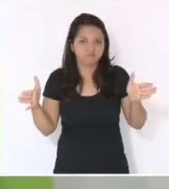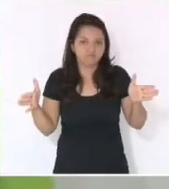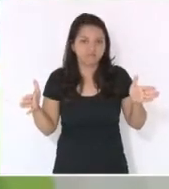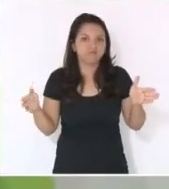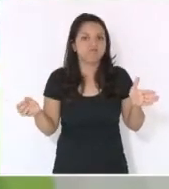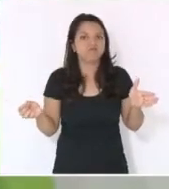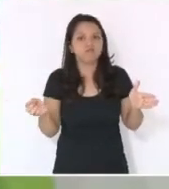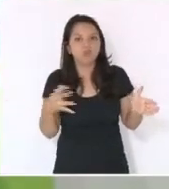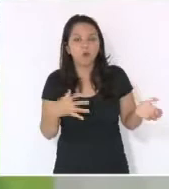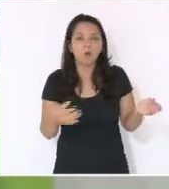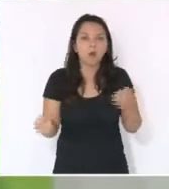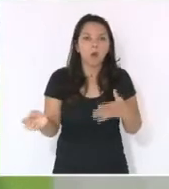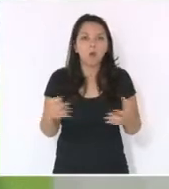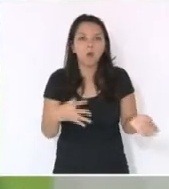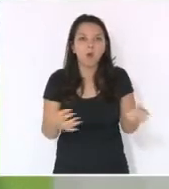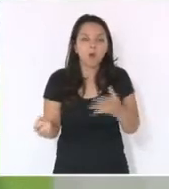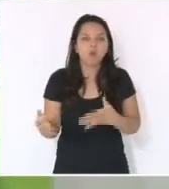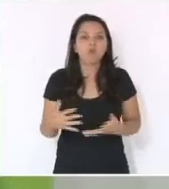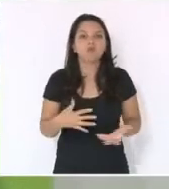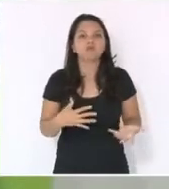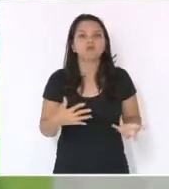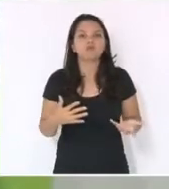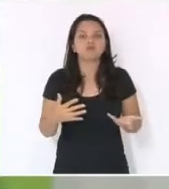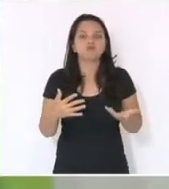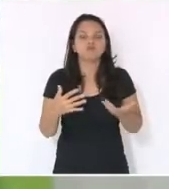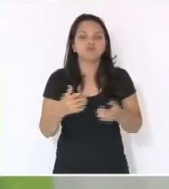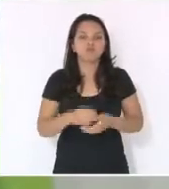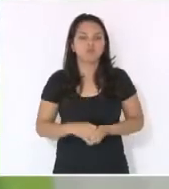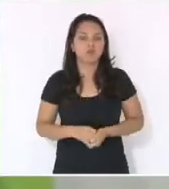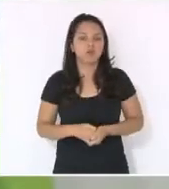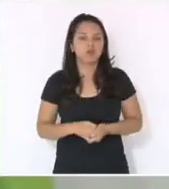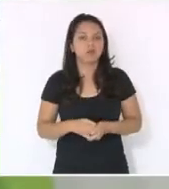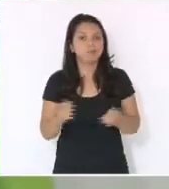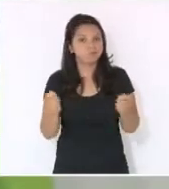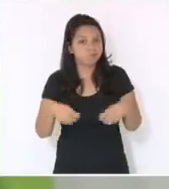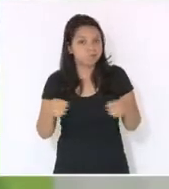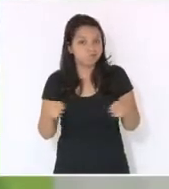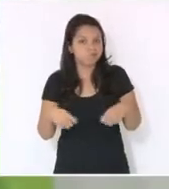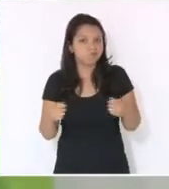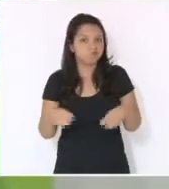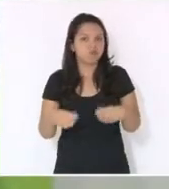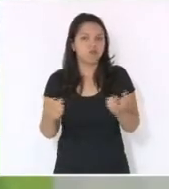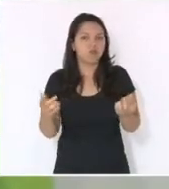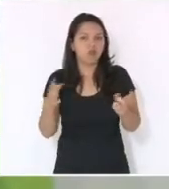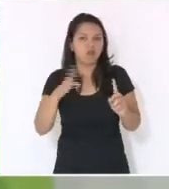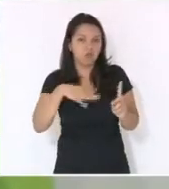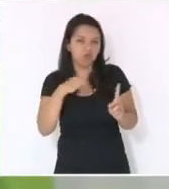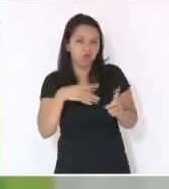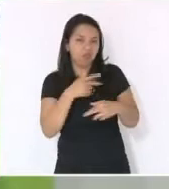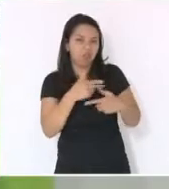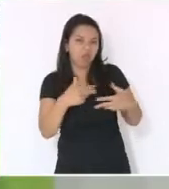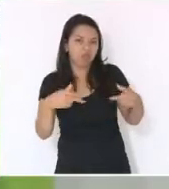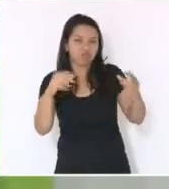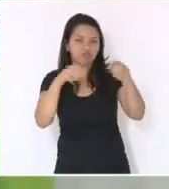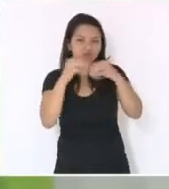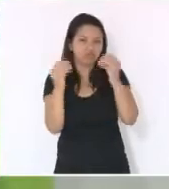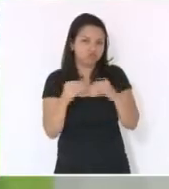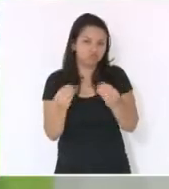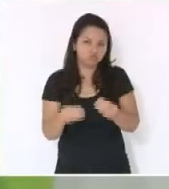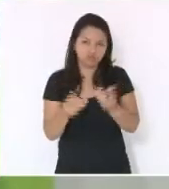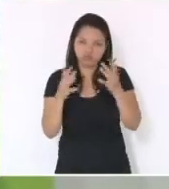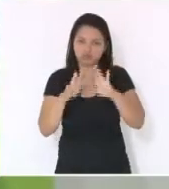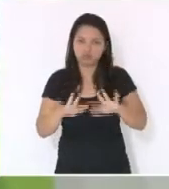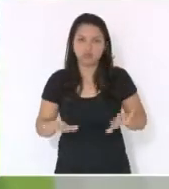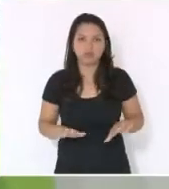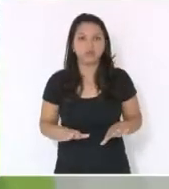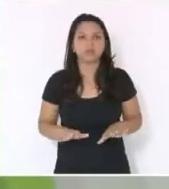pela possibilidade de desconstrução de dogmas e de paradigmas. A Unesc foi